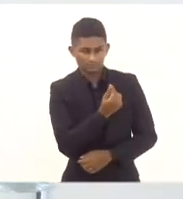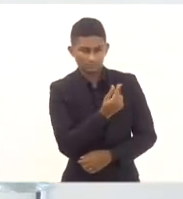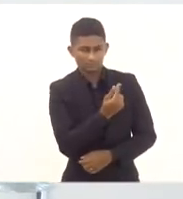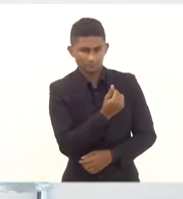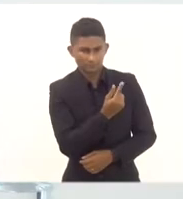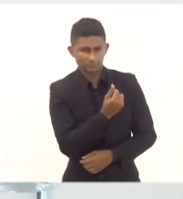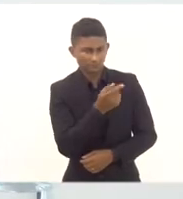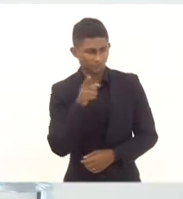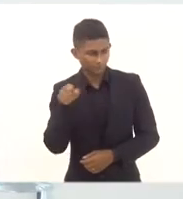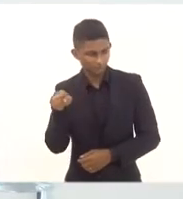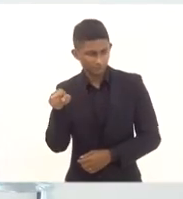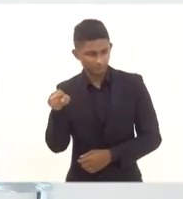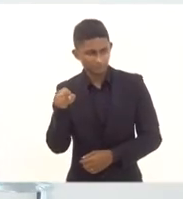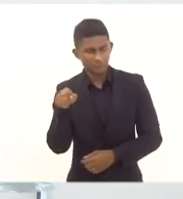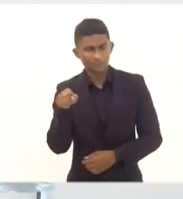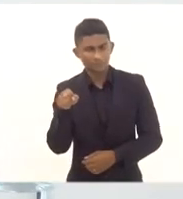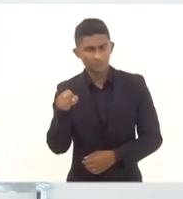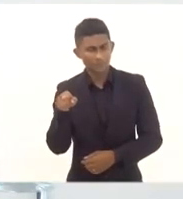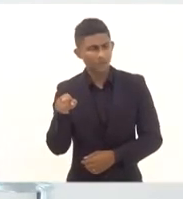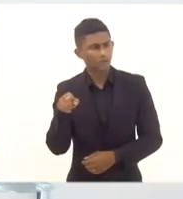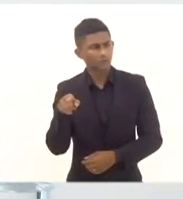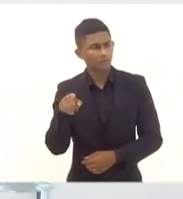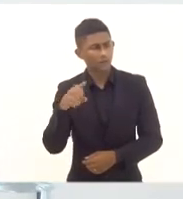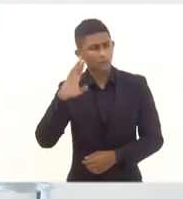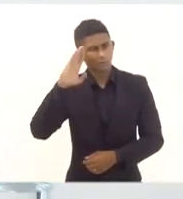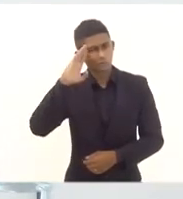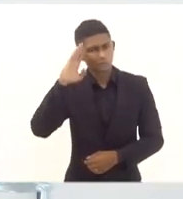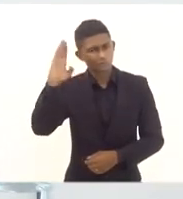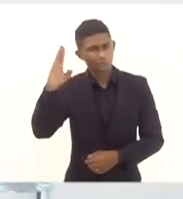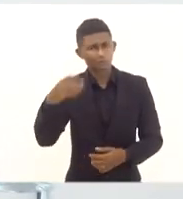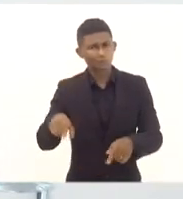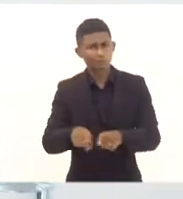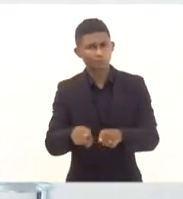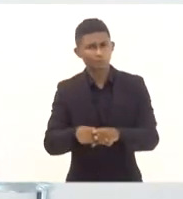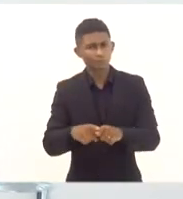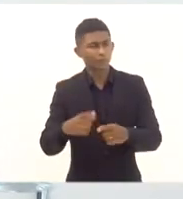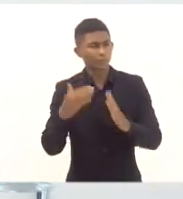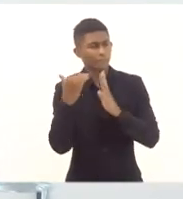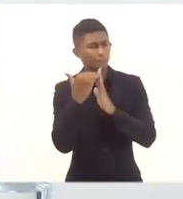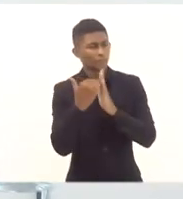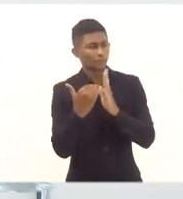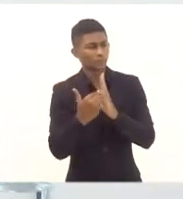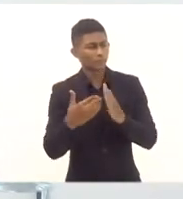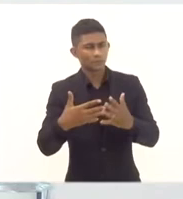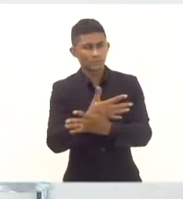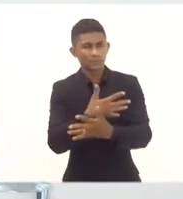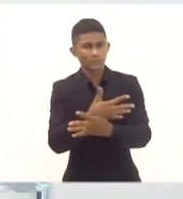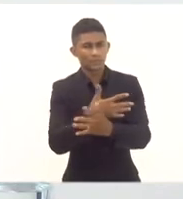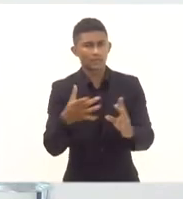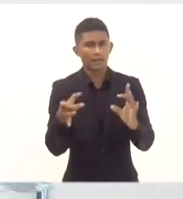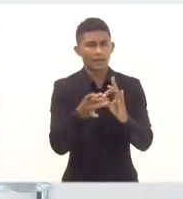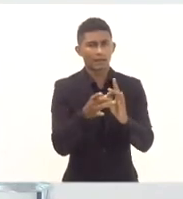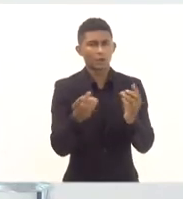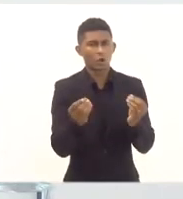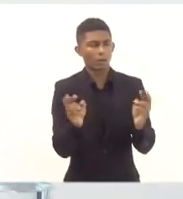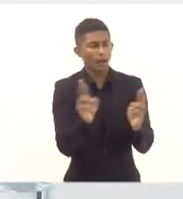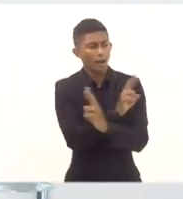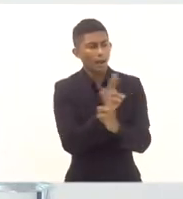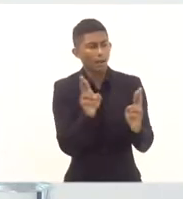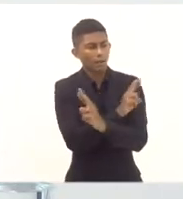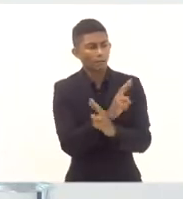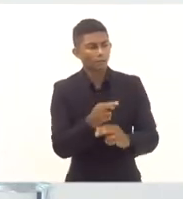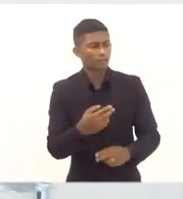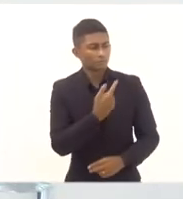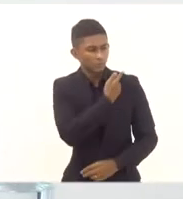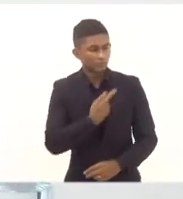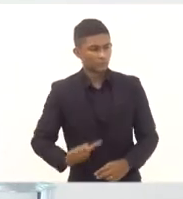com prioridade também no Programa Cidade integrada com como é que isso tá dialogando dentro do